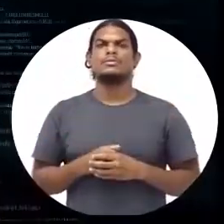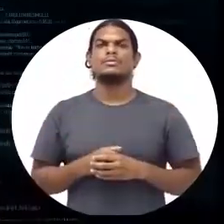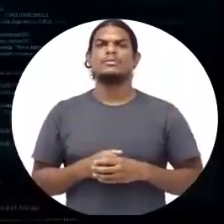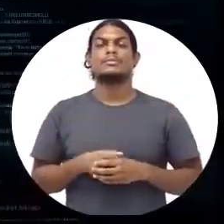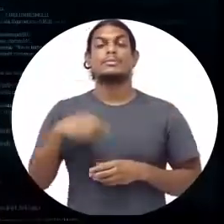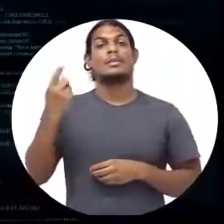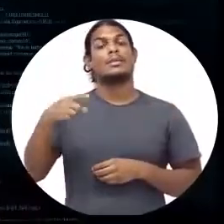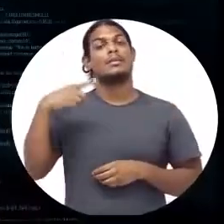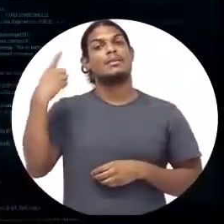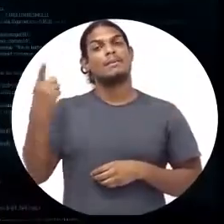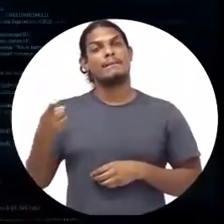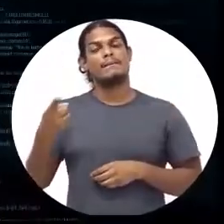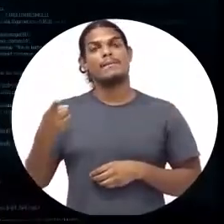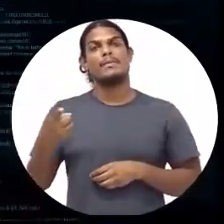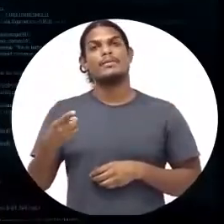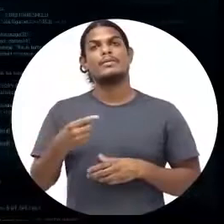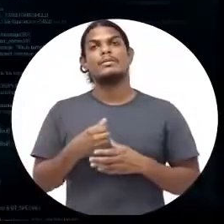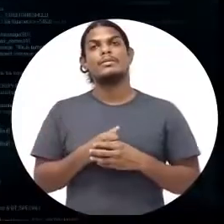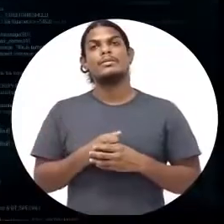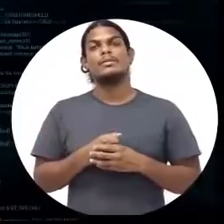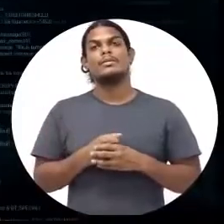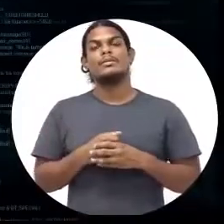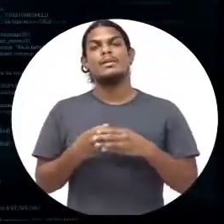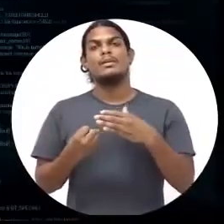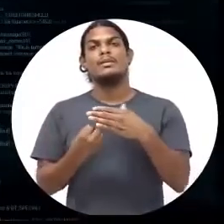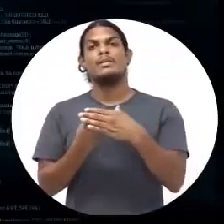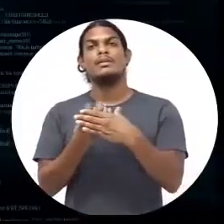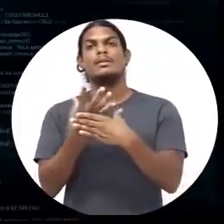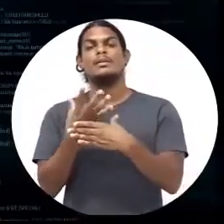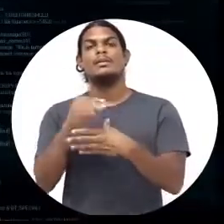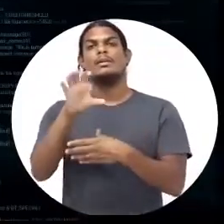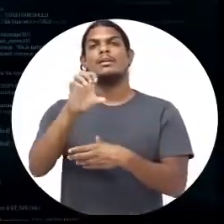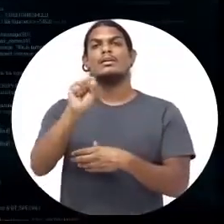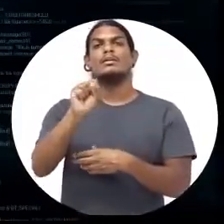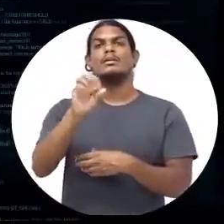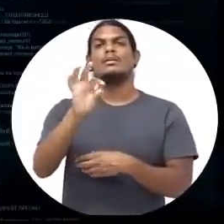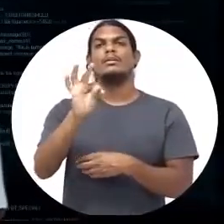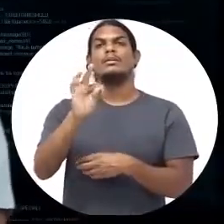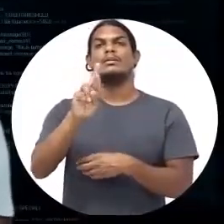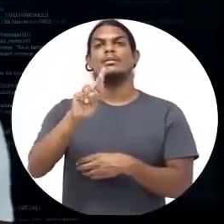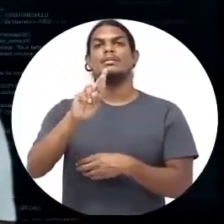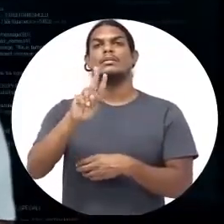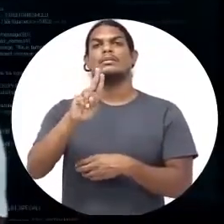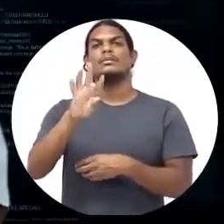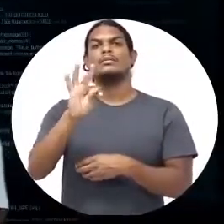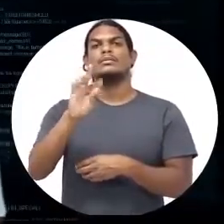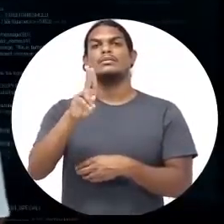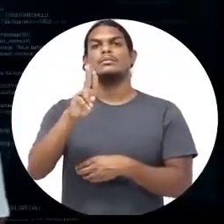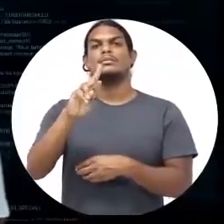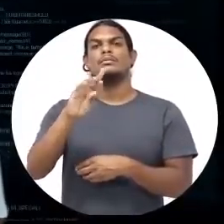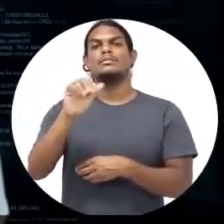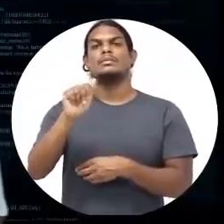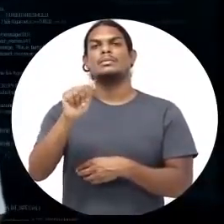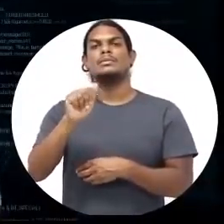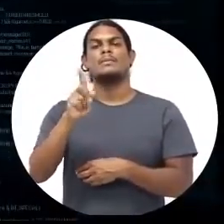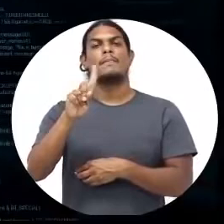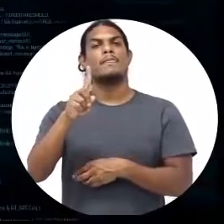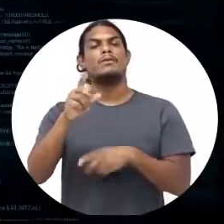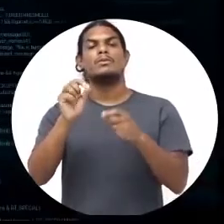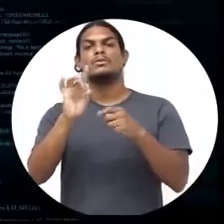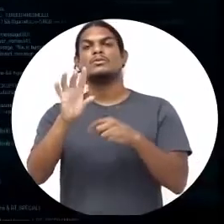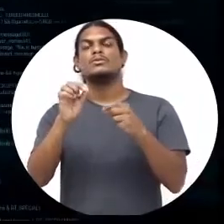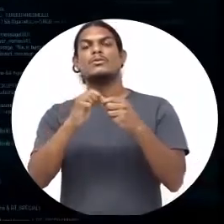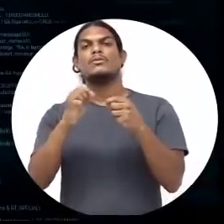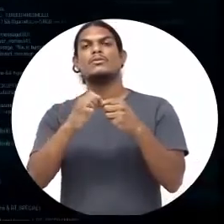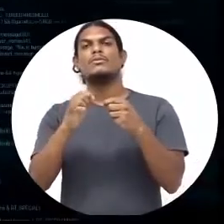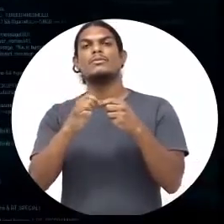Depois disso, a gente vai criar a estrutura. A estrutura, ela não é só feita através de